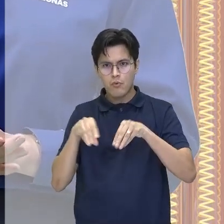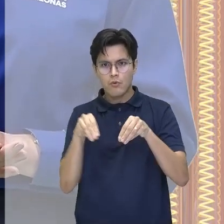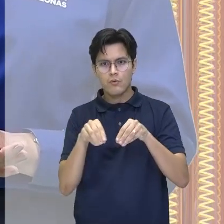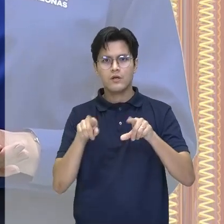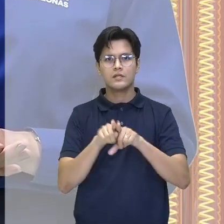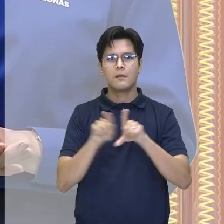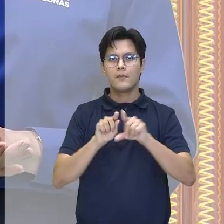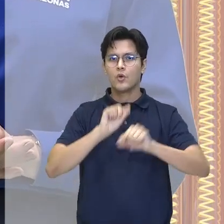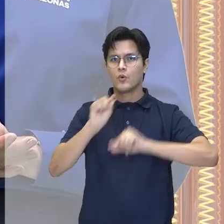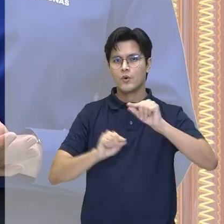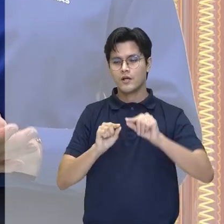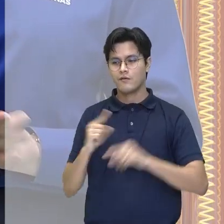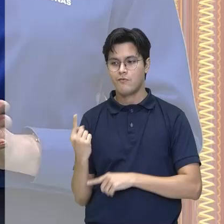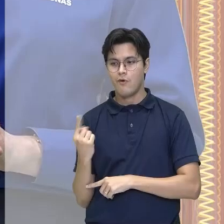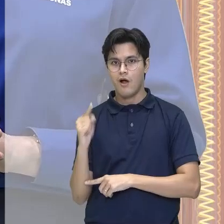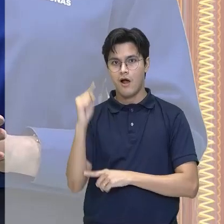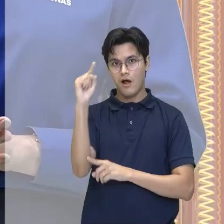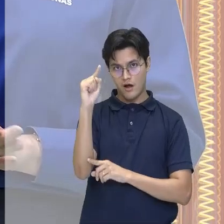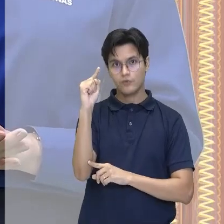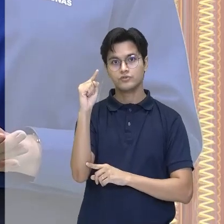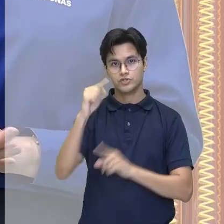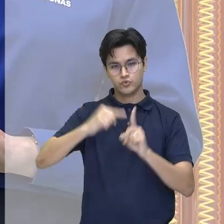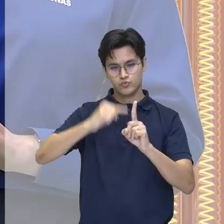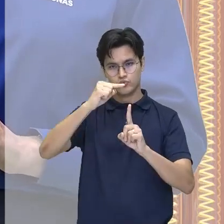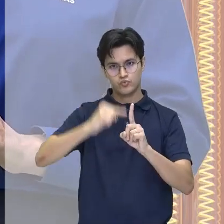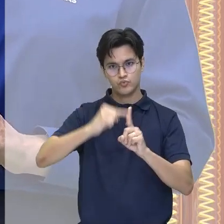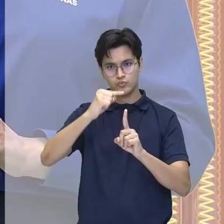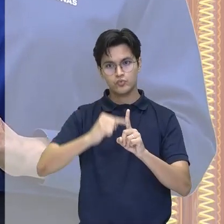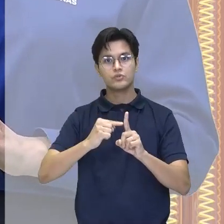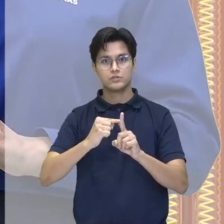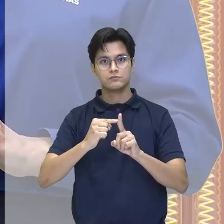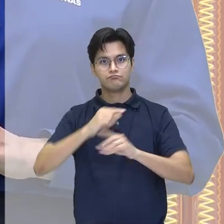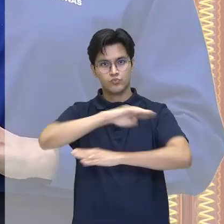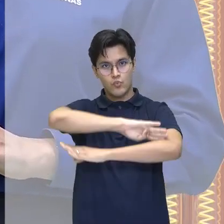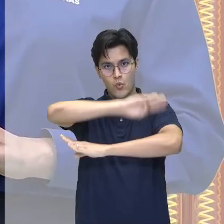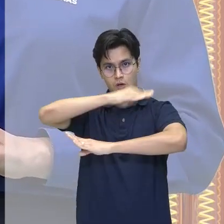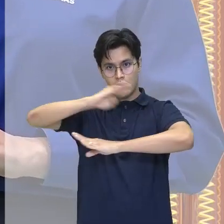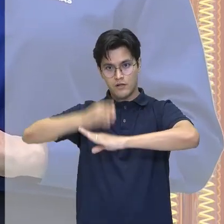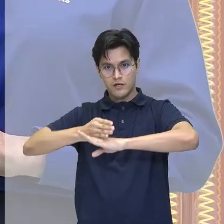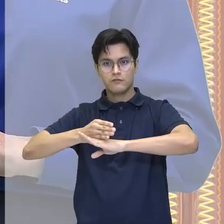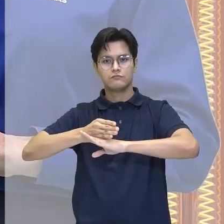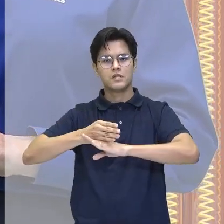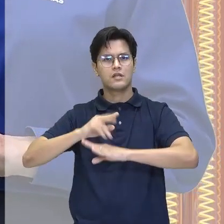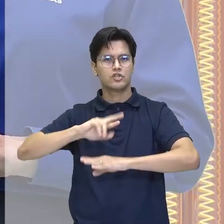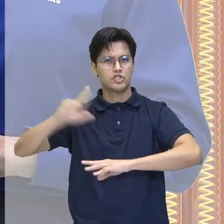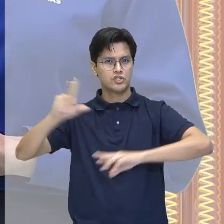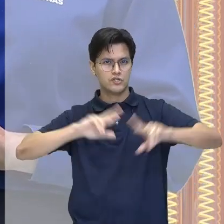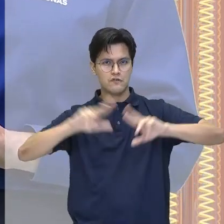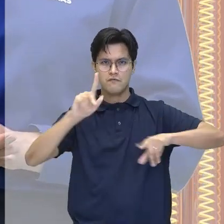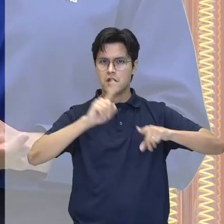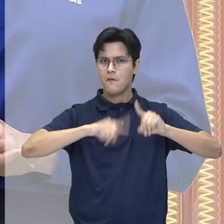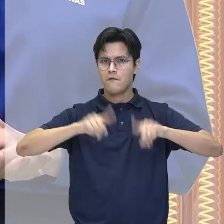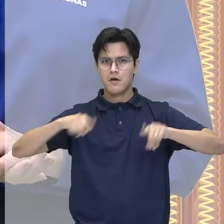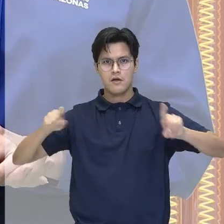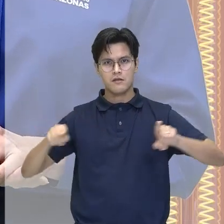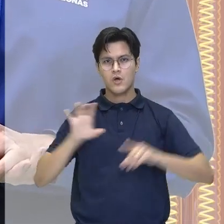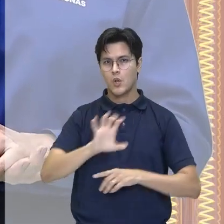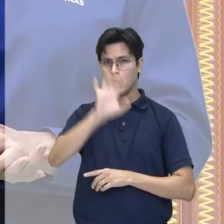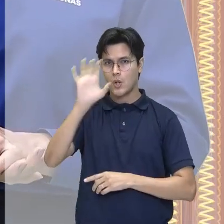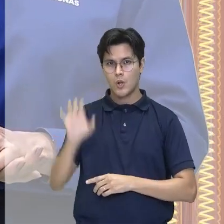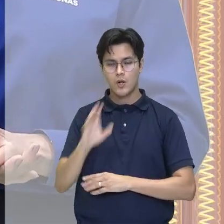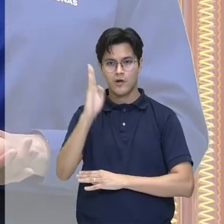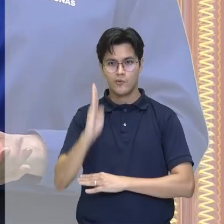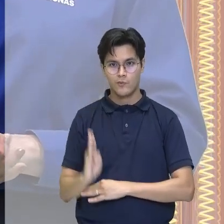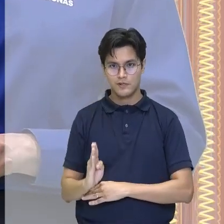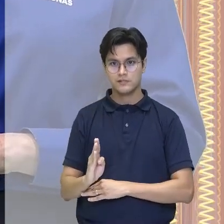que também vão se diferenciar ao longo do território brasileiro. Aqui eu coloquei um exemplo dessa estrutura geológica, que é o